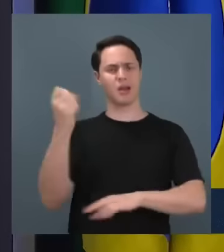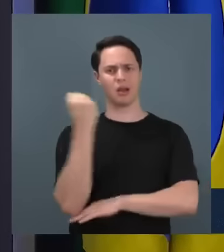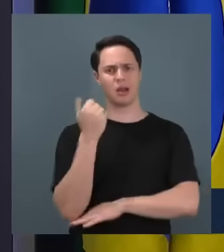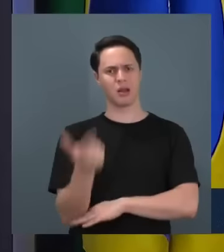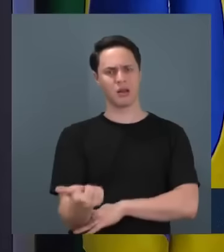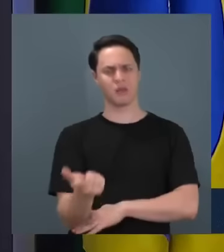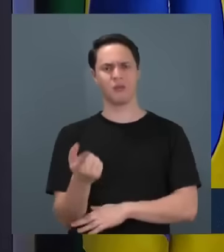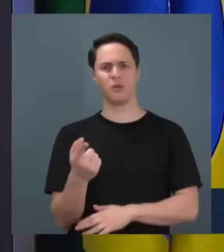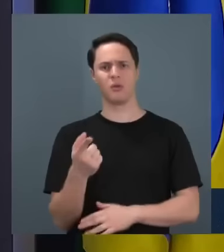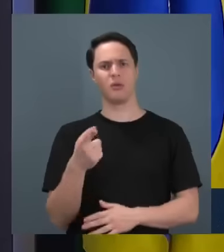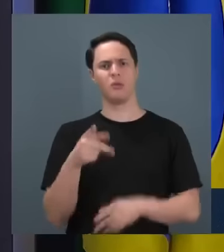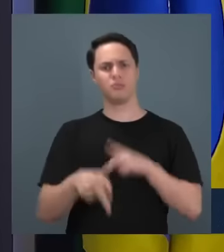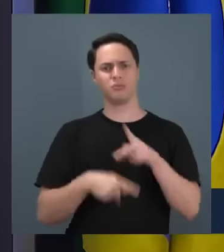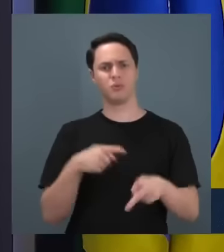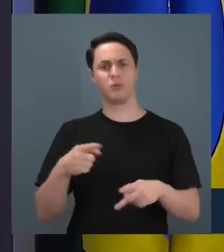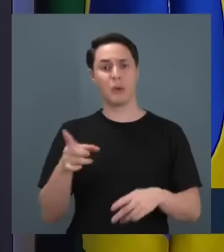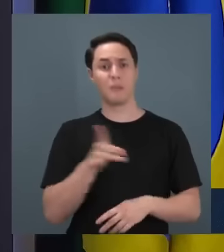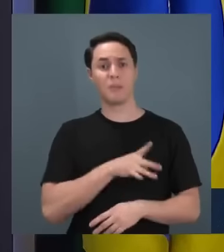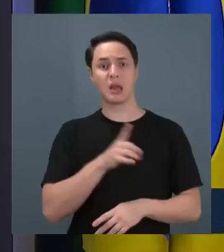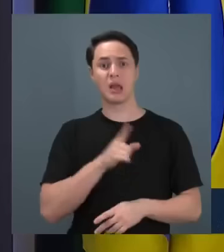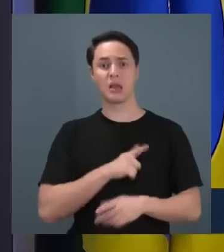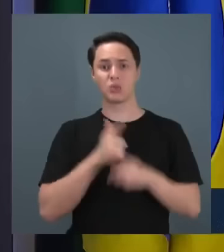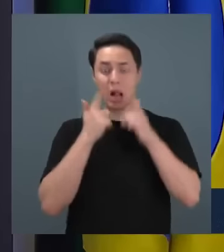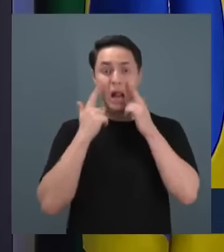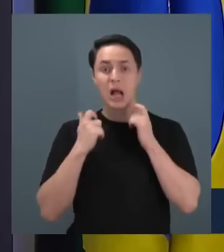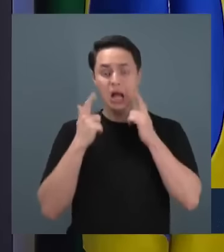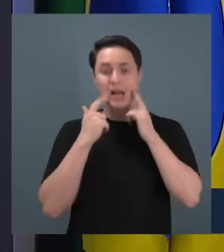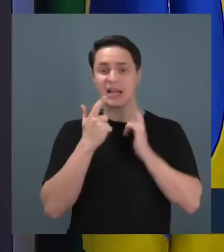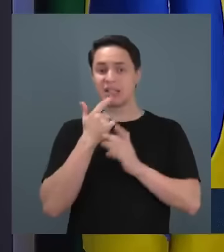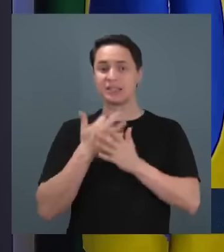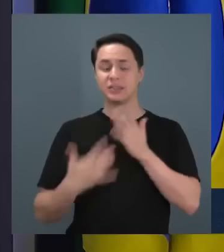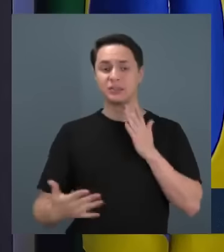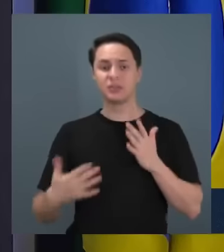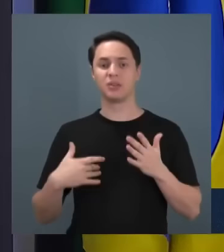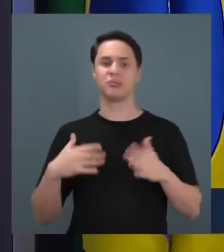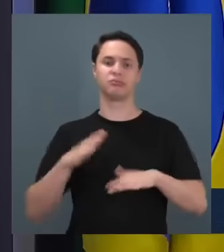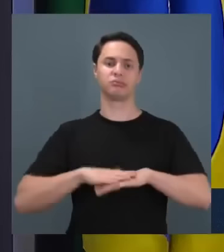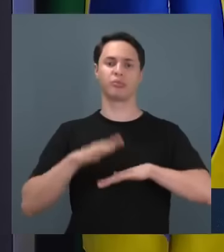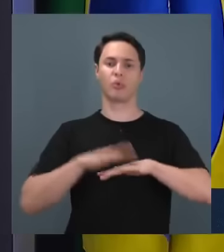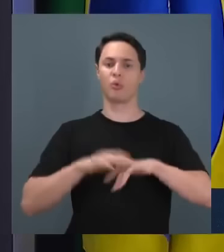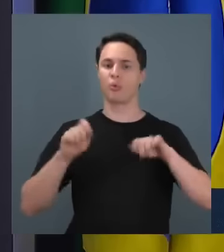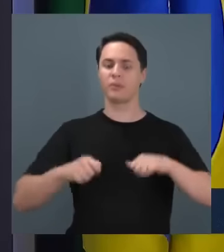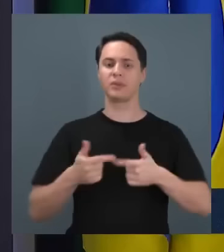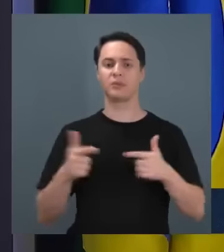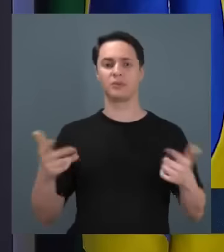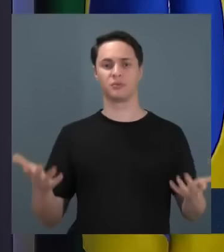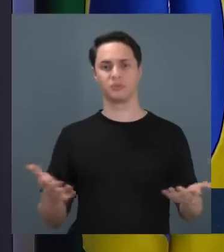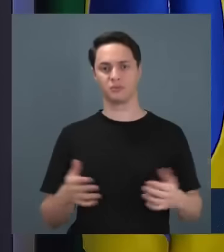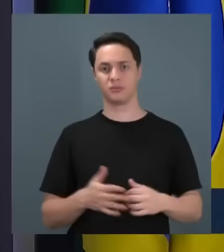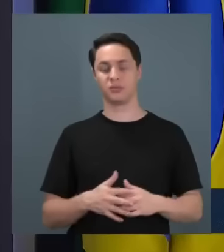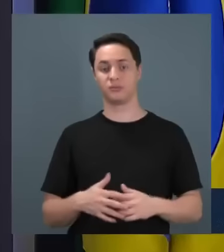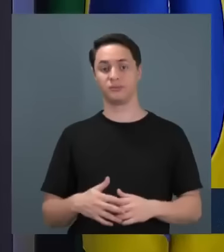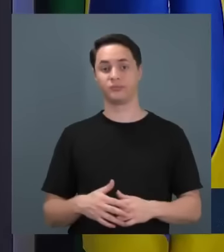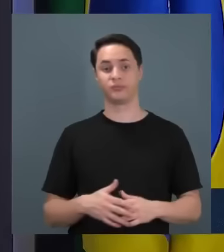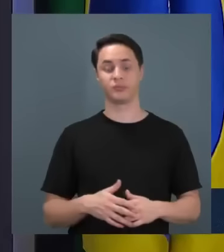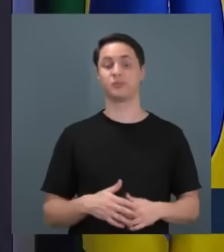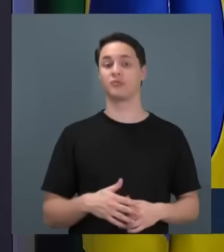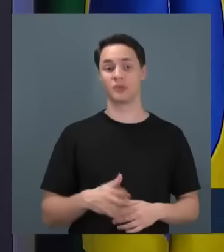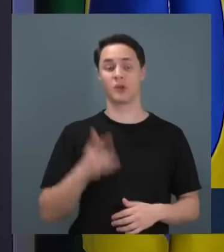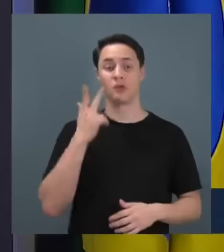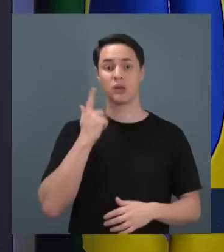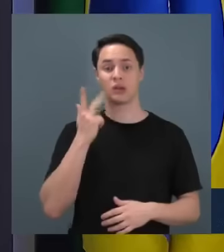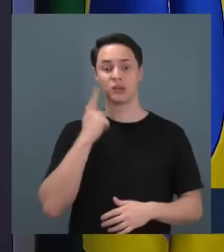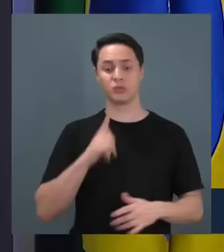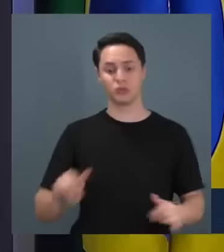paga com medo, lágrimas e sangue o preço da incompetência política. Fortaleza e o interior não